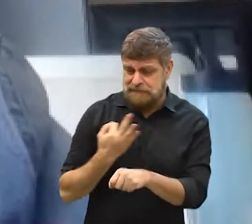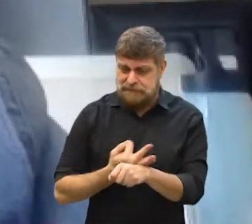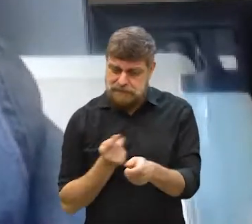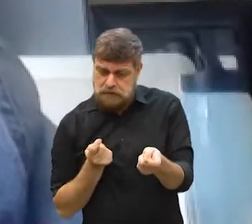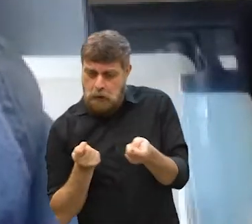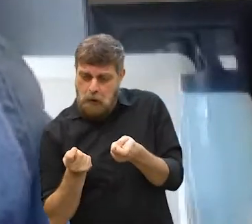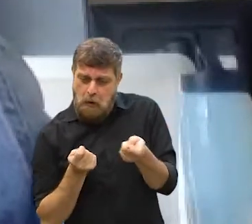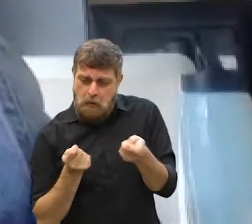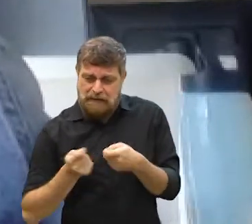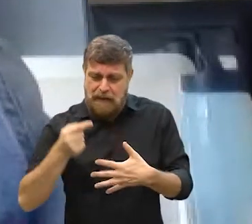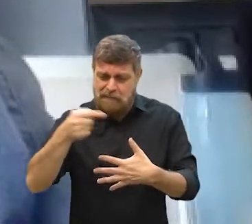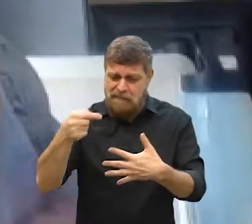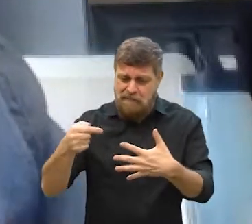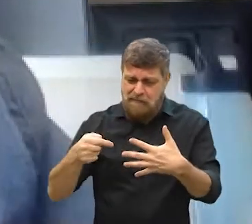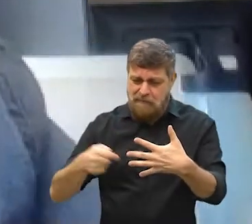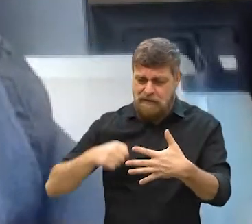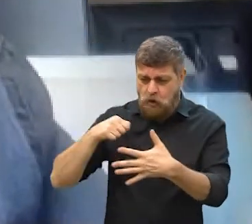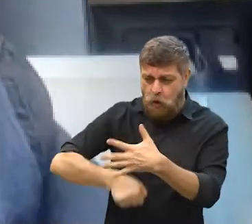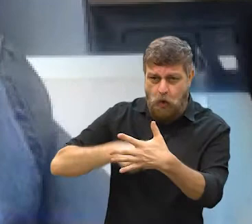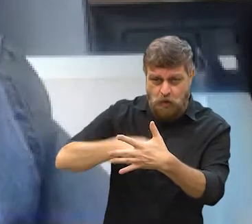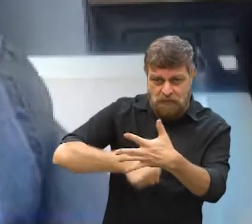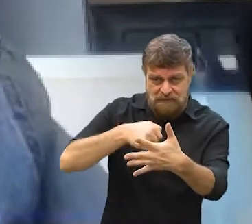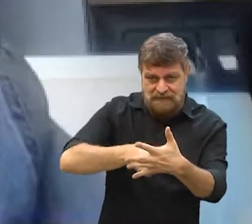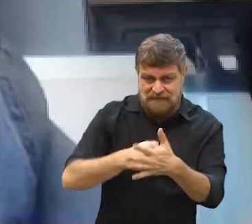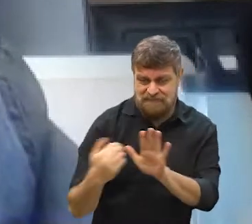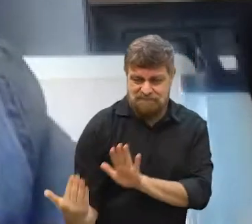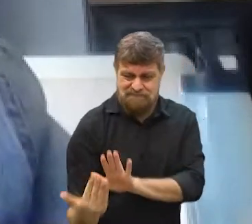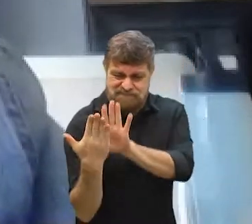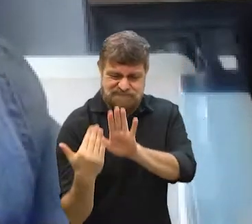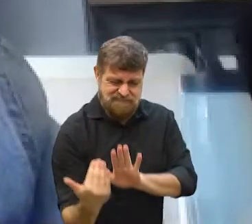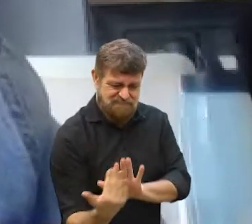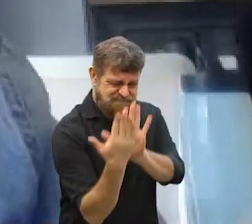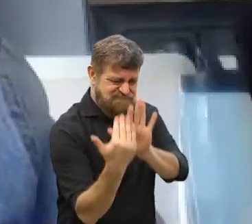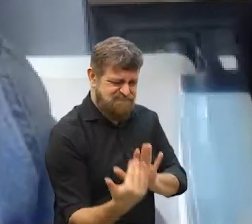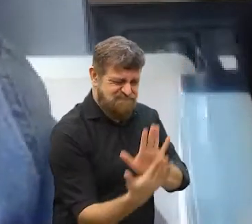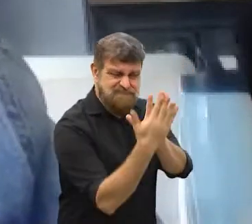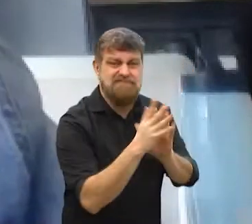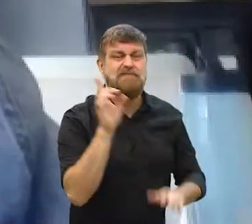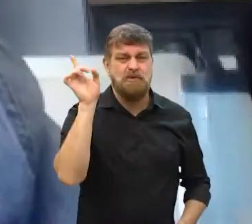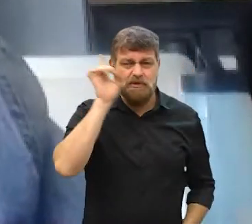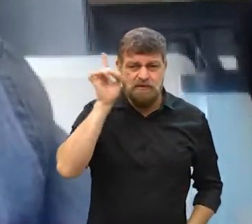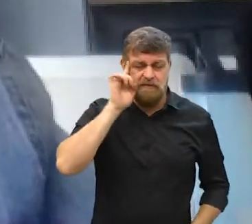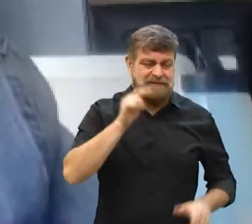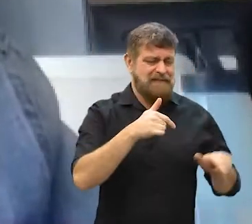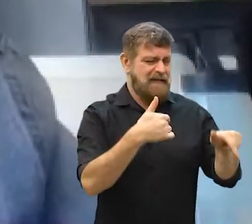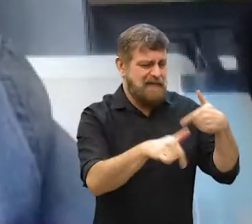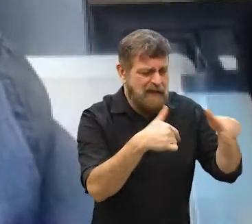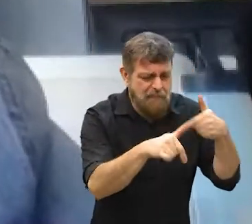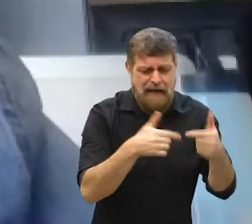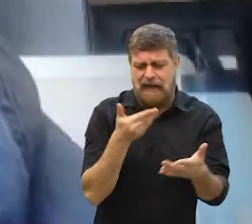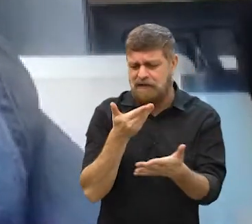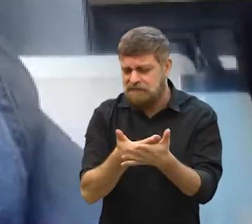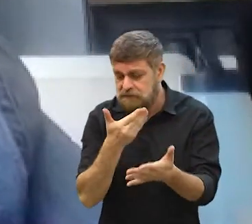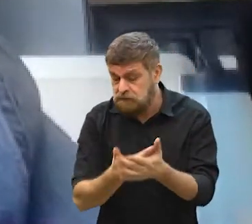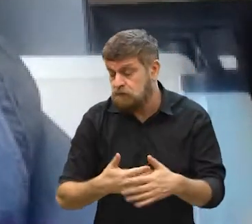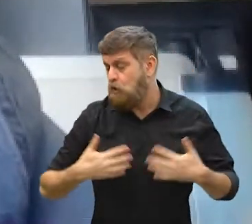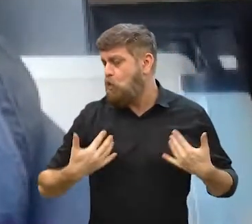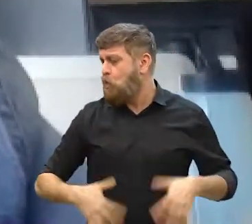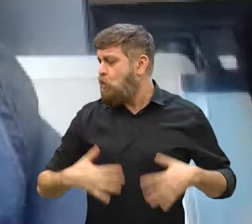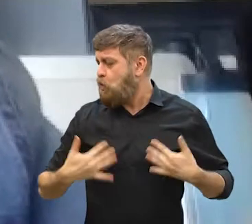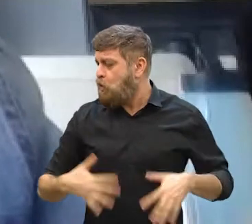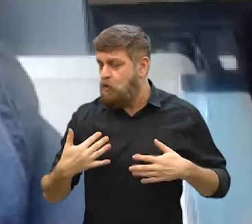vai precisar lutar com várias coisas no dia a dia, inclusive de trabalho, de estudo,